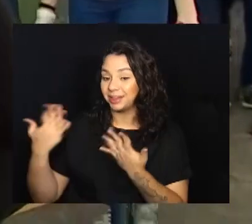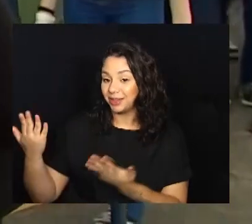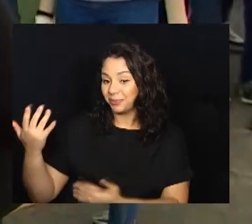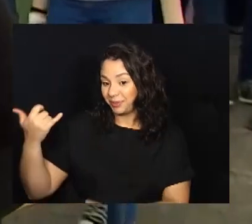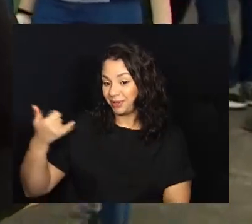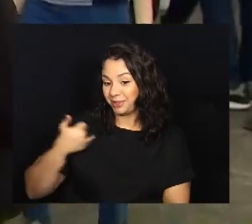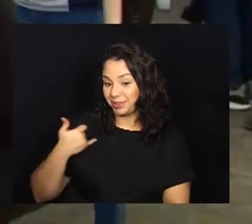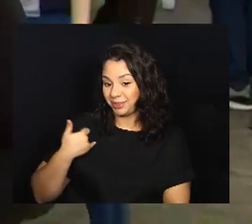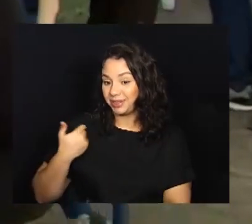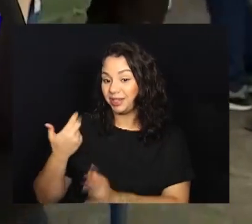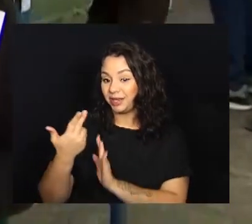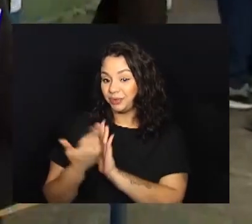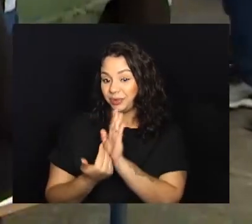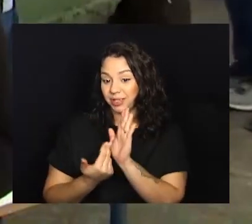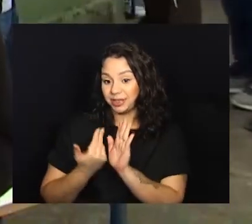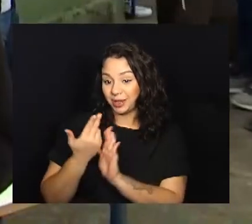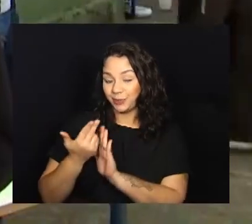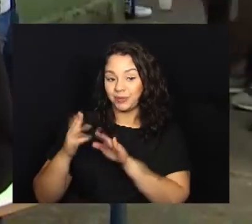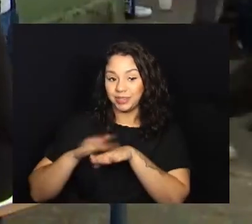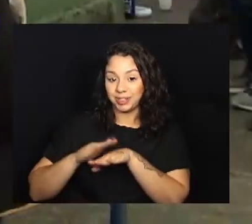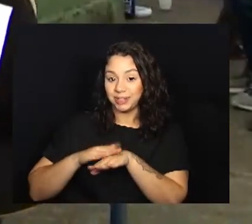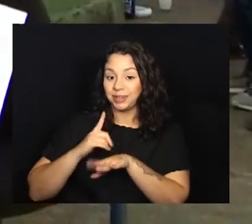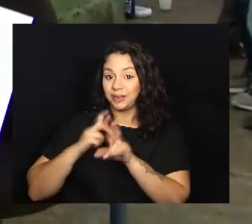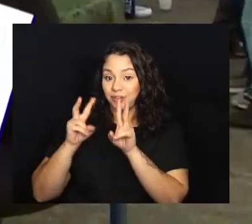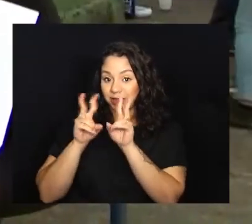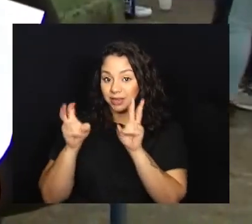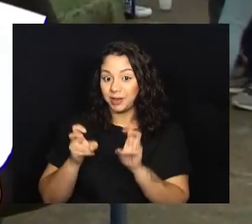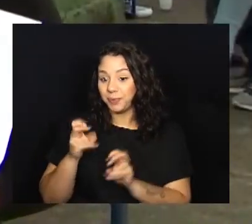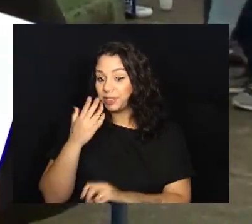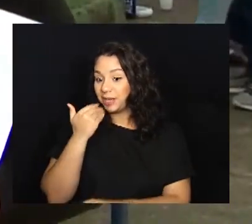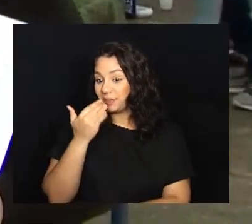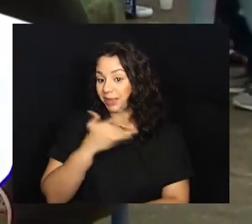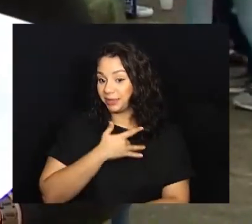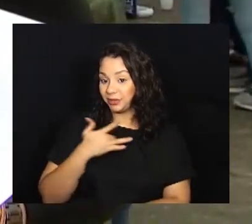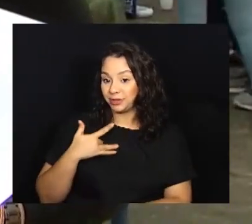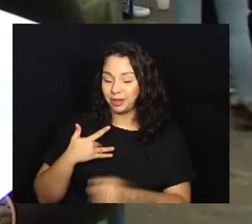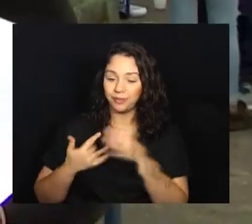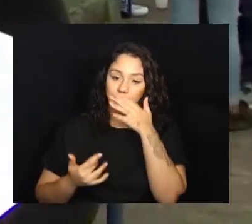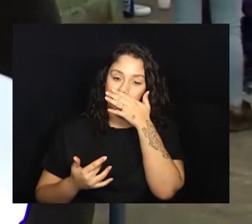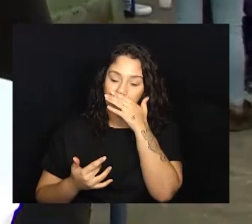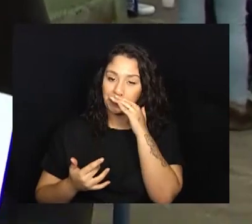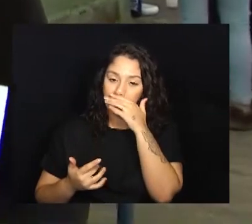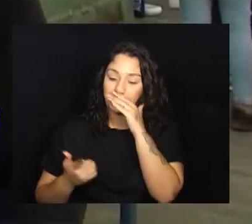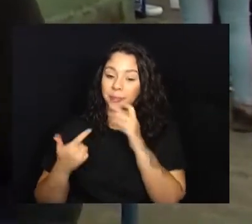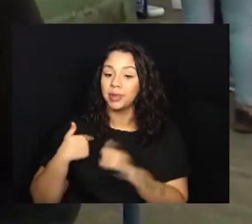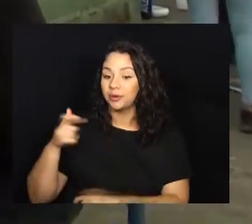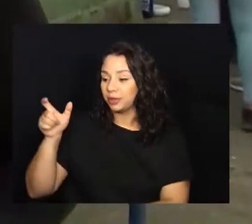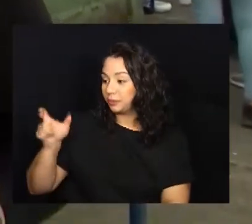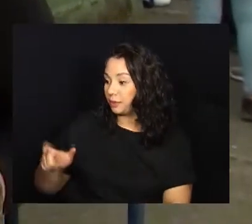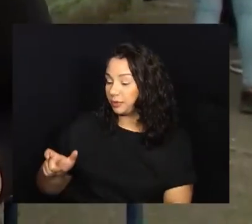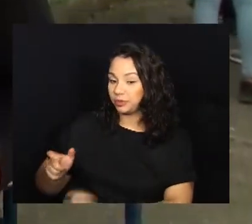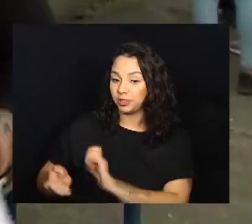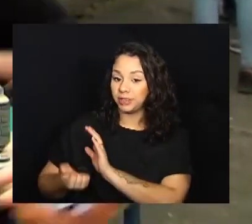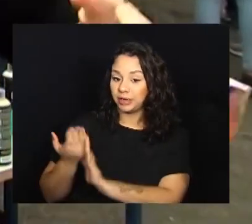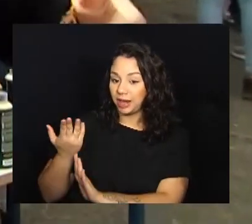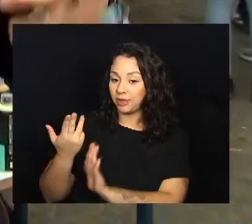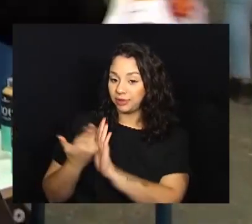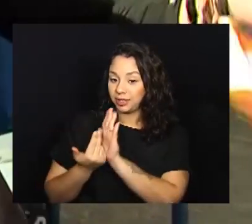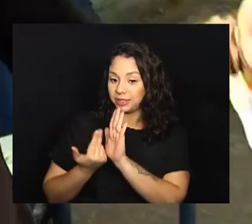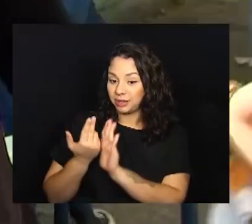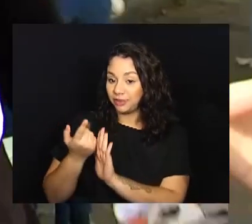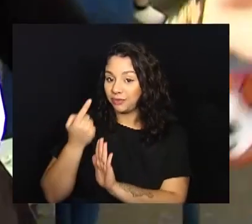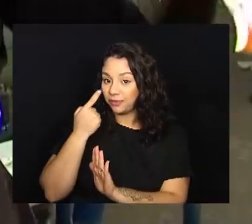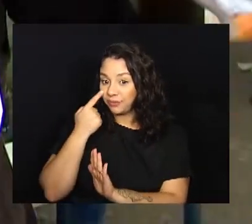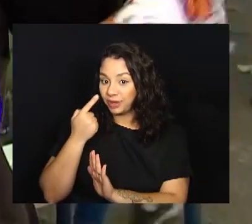na qual tivesse o tema alimentação saudável. Eu quis retratar uma pessoa na qual, como dá para ver no desenho, ela tem vitiligo para